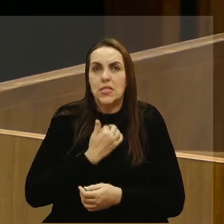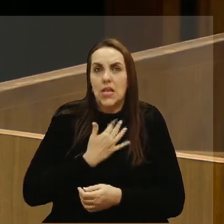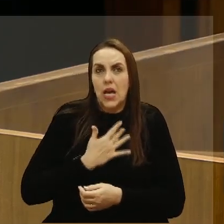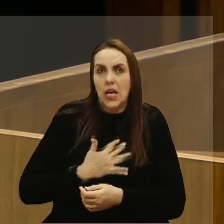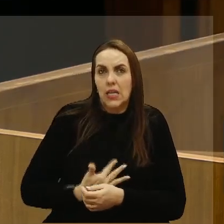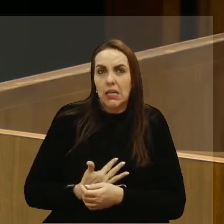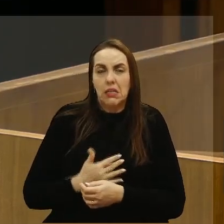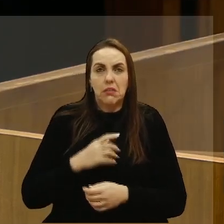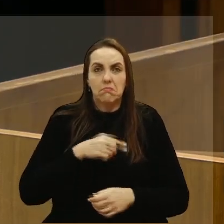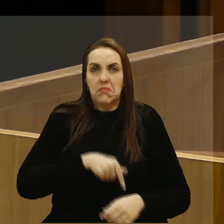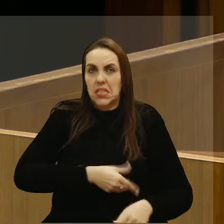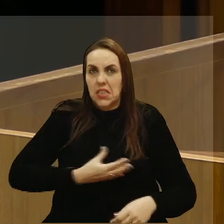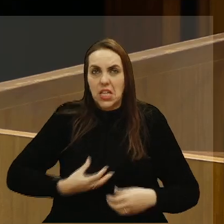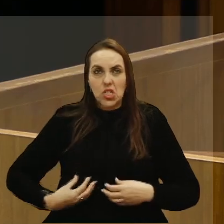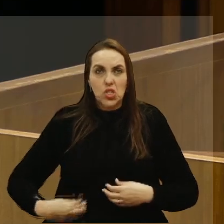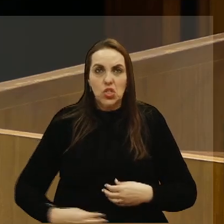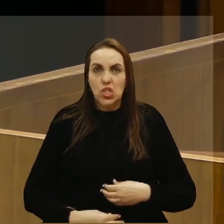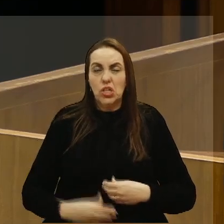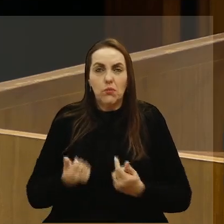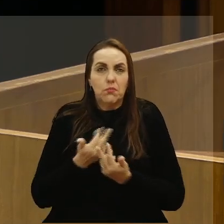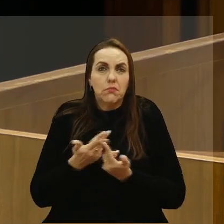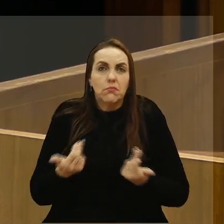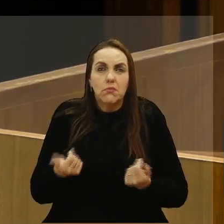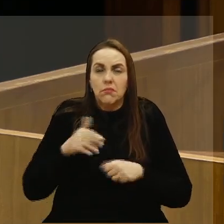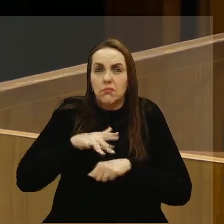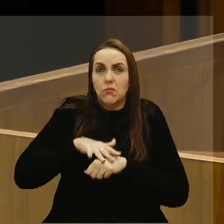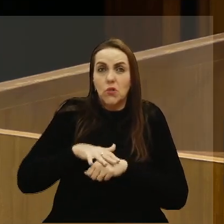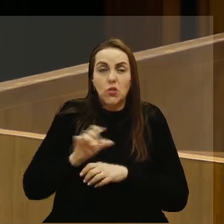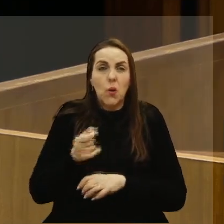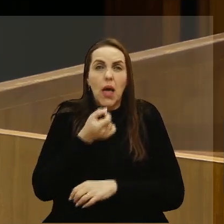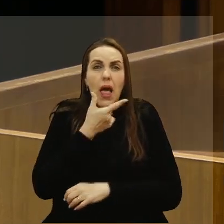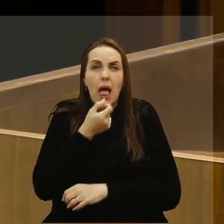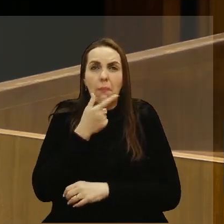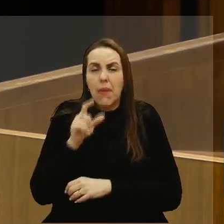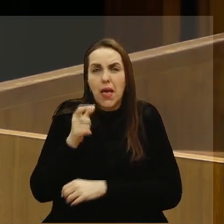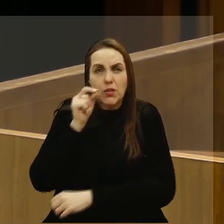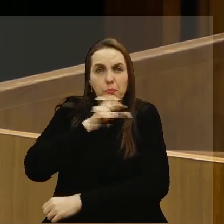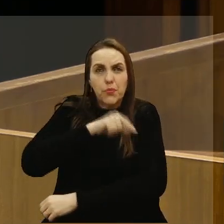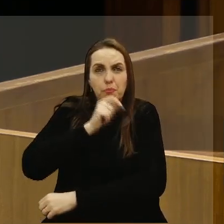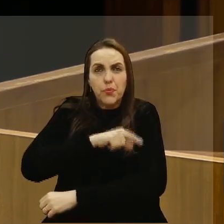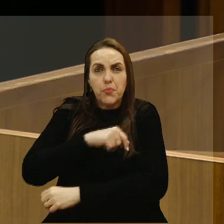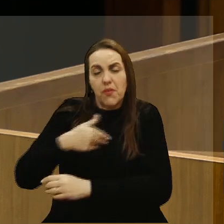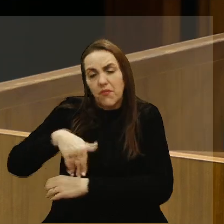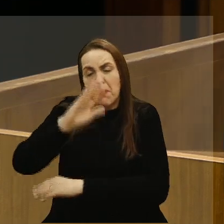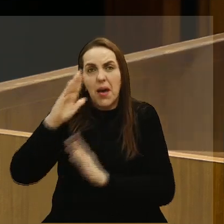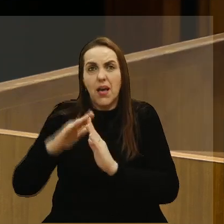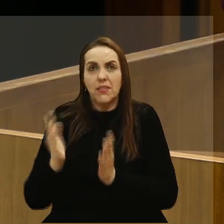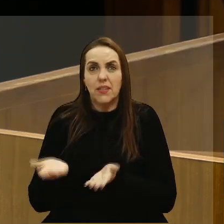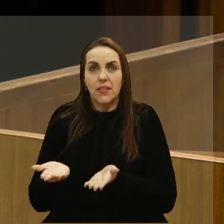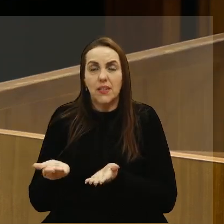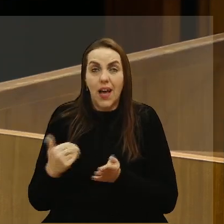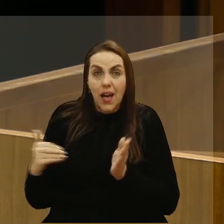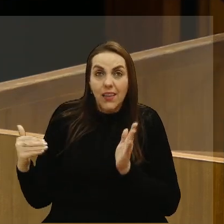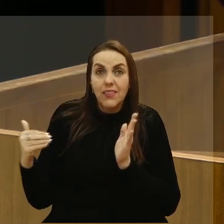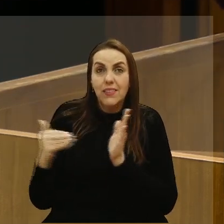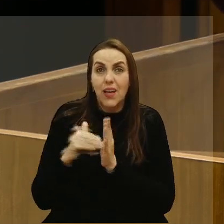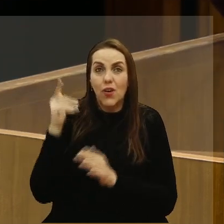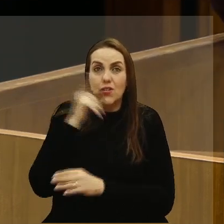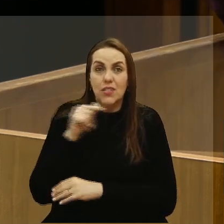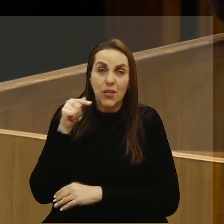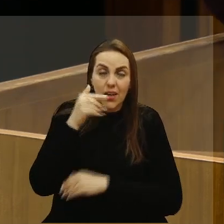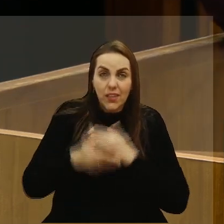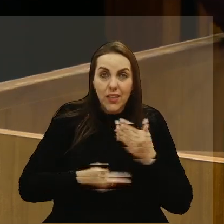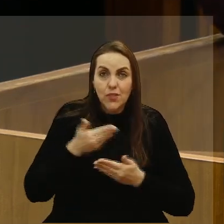no intestino, sei lá o que, alguma doença, e tu vai lá e te dão só um remedinho, te dão um soro e te mandam para casa. Até tu conseguir consulta com o